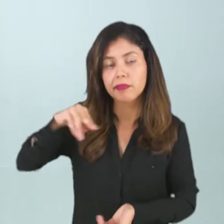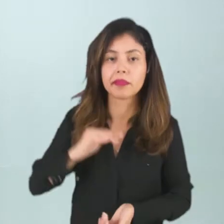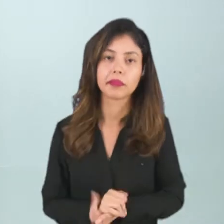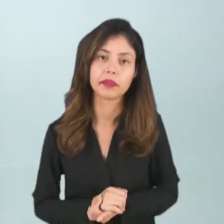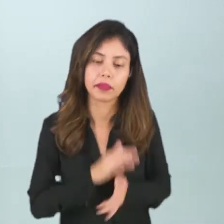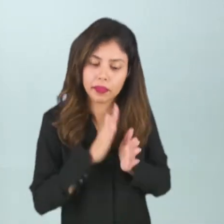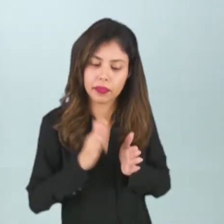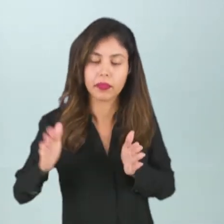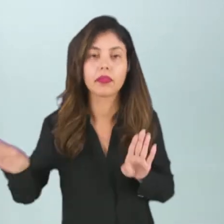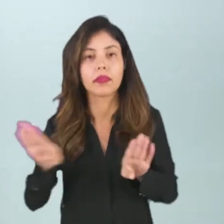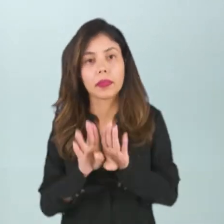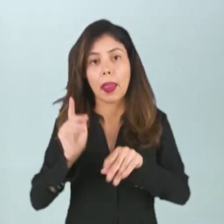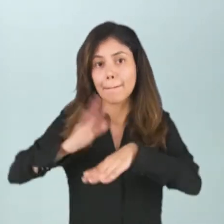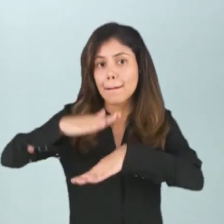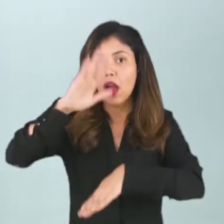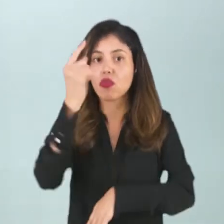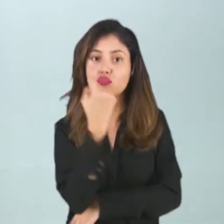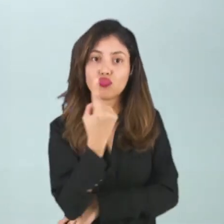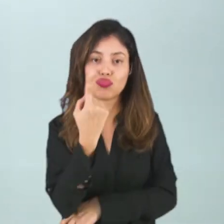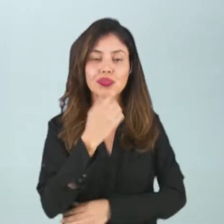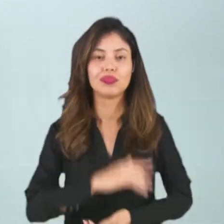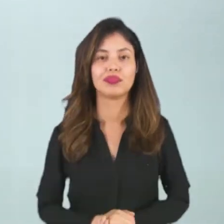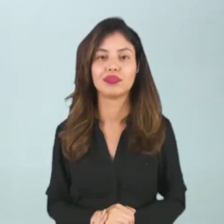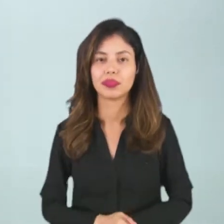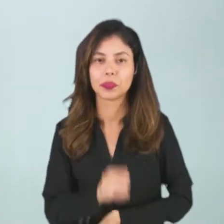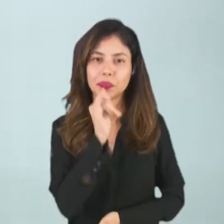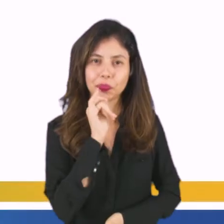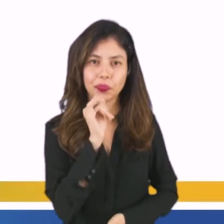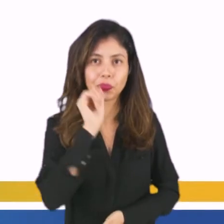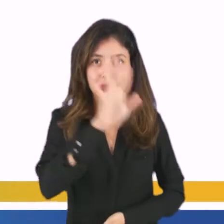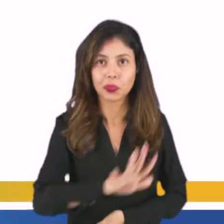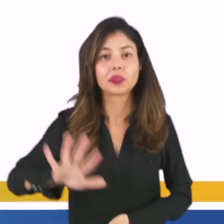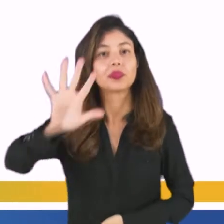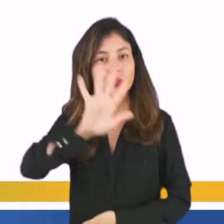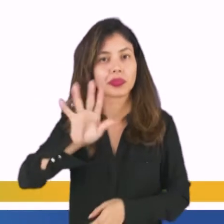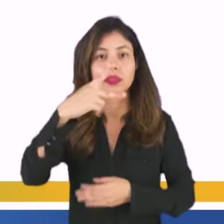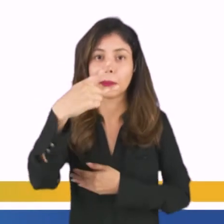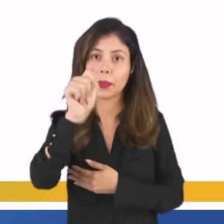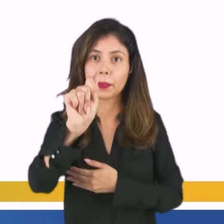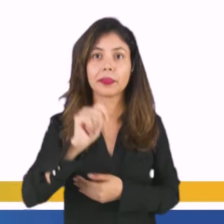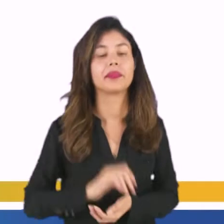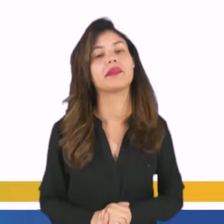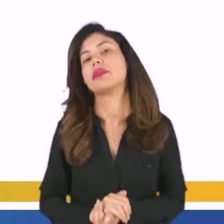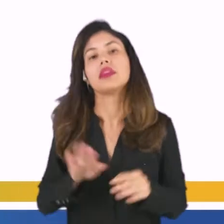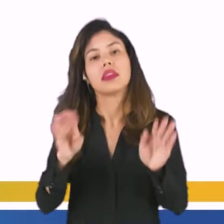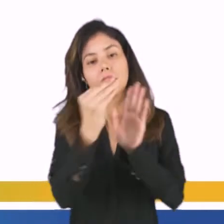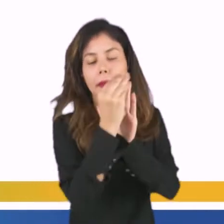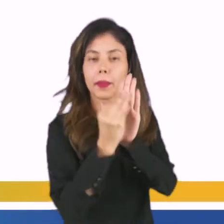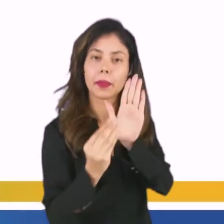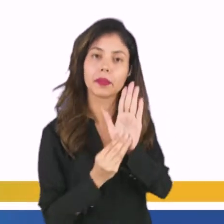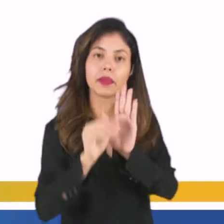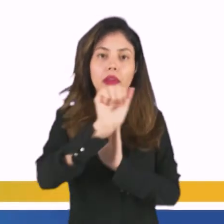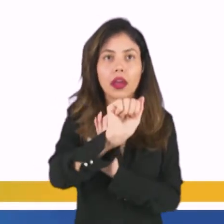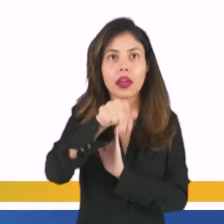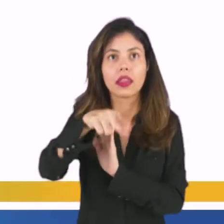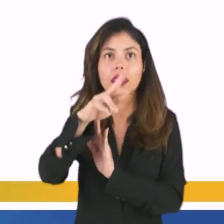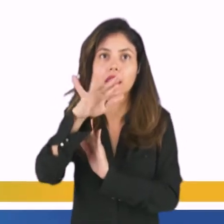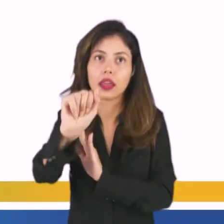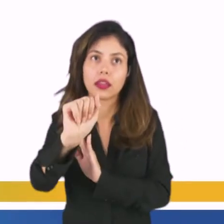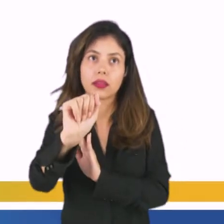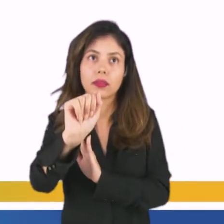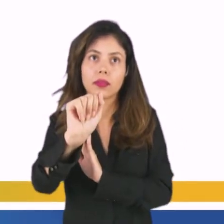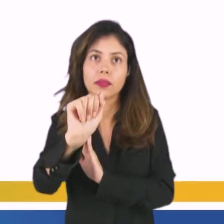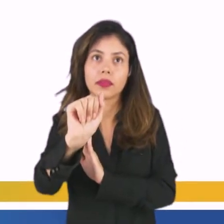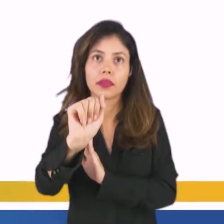ser maior que 1. E aí nós temos a generalização da PA, que ela é dada em A enésimo